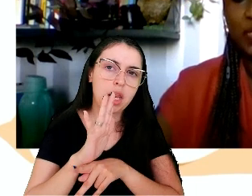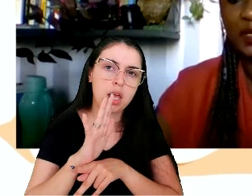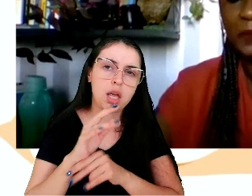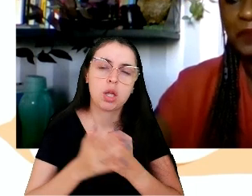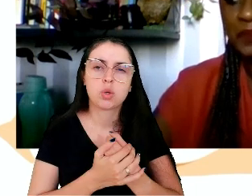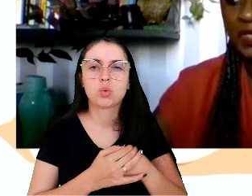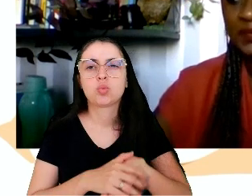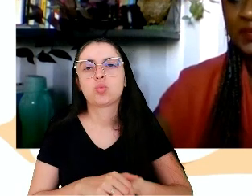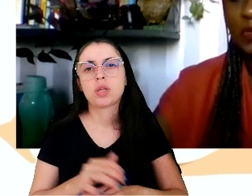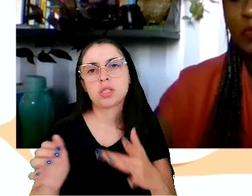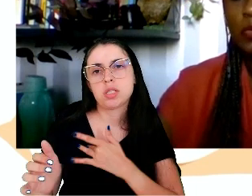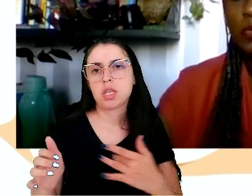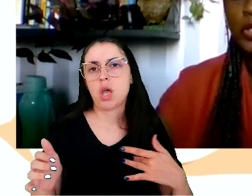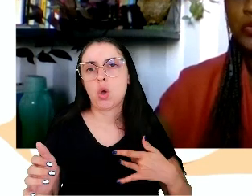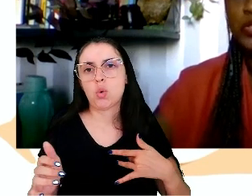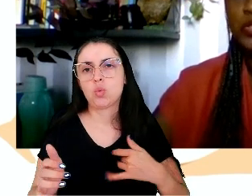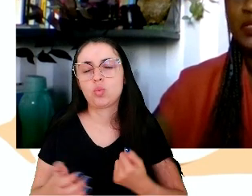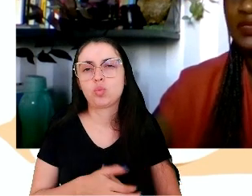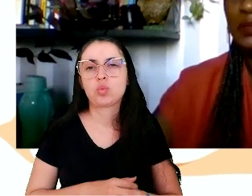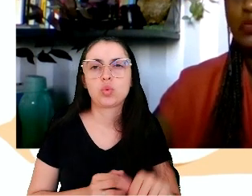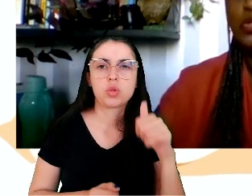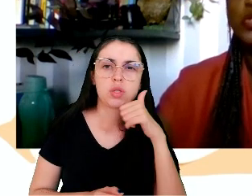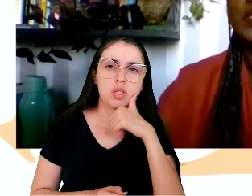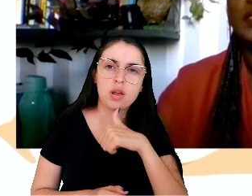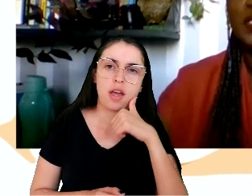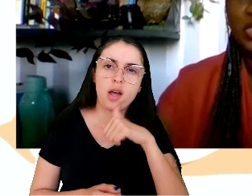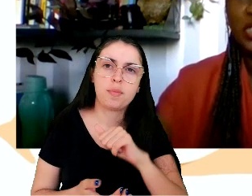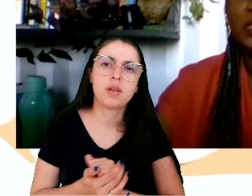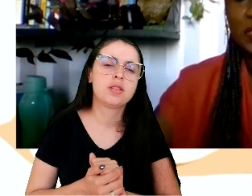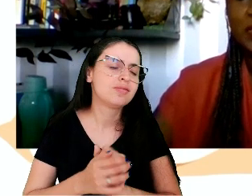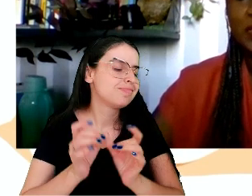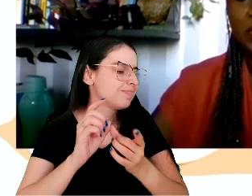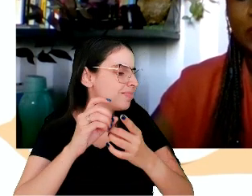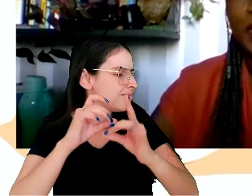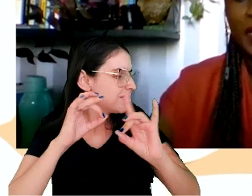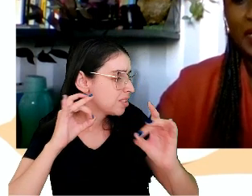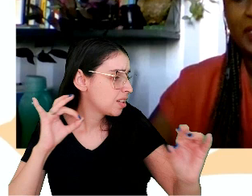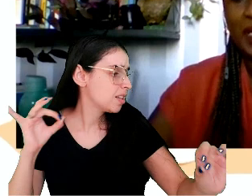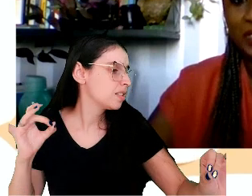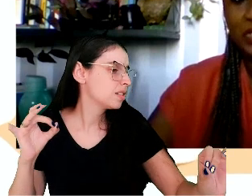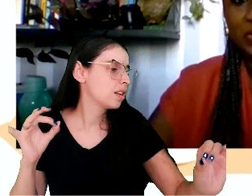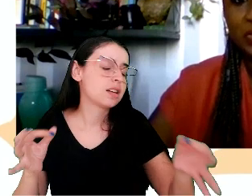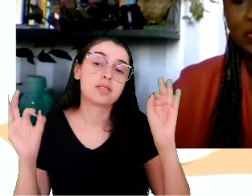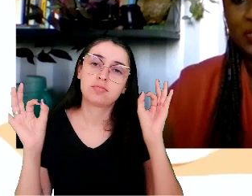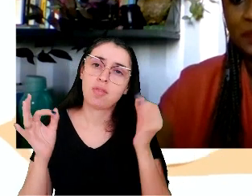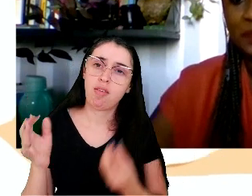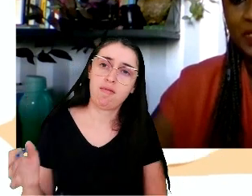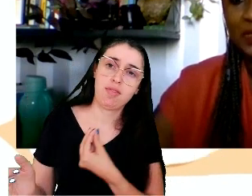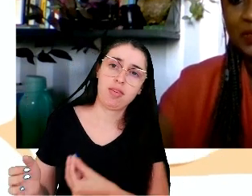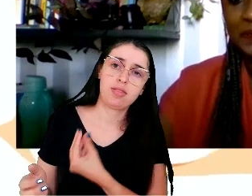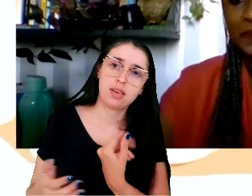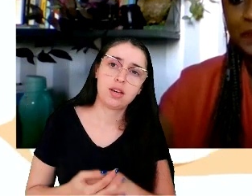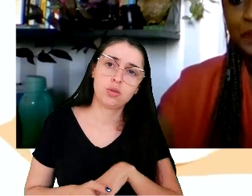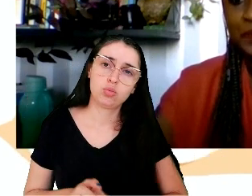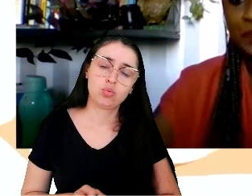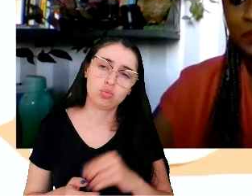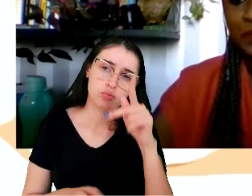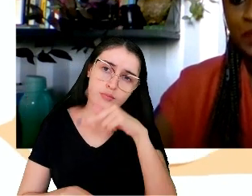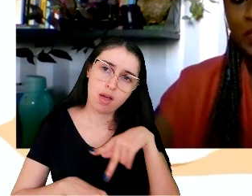saúde da mulher está muito distante de ser uma realidade no nosso